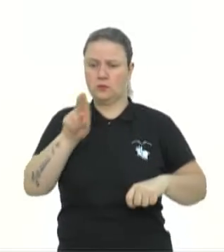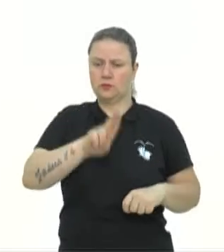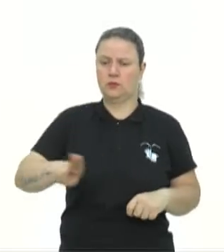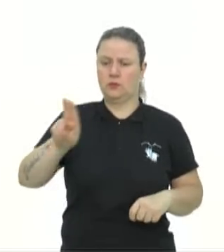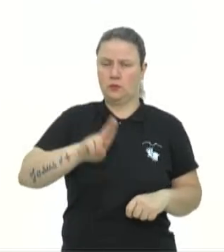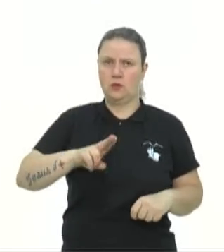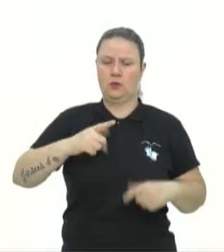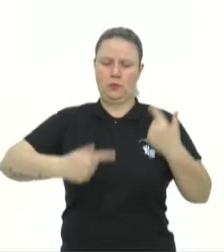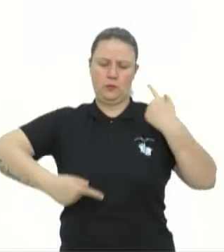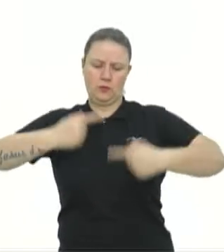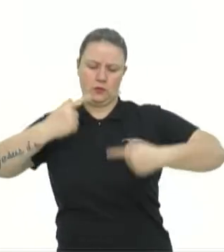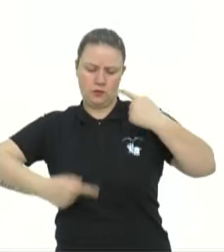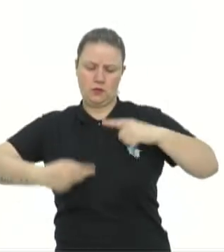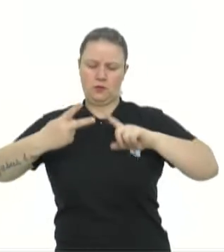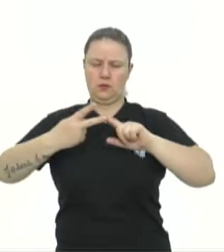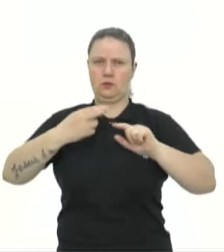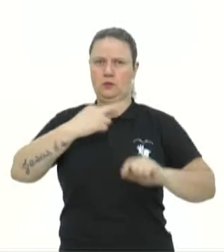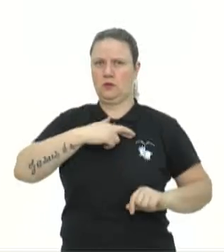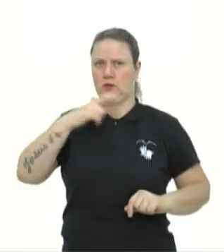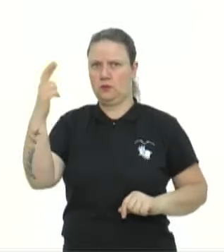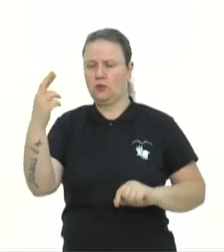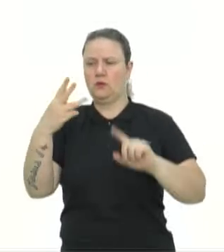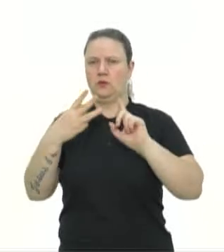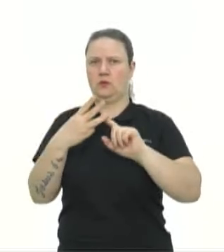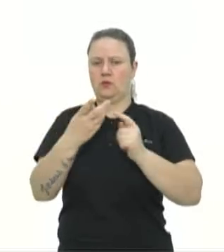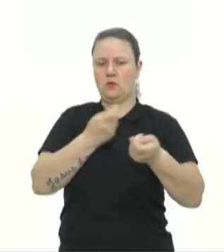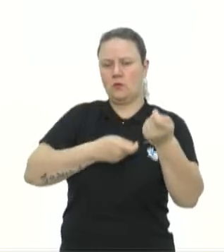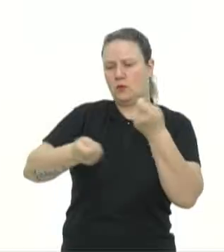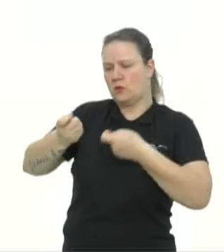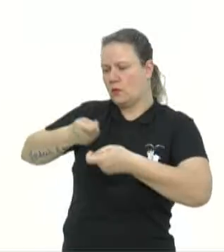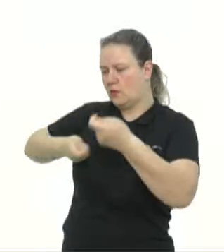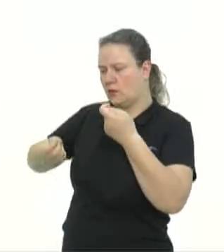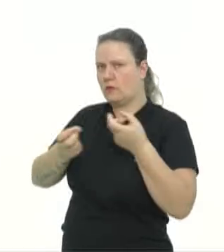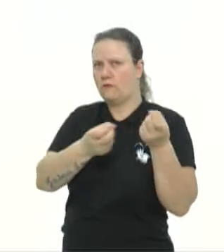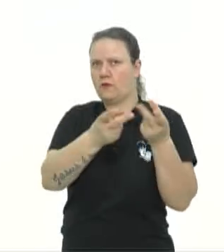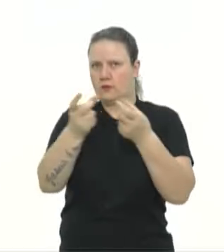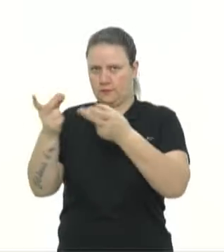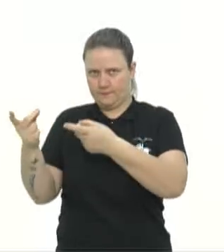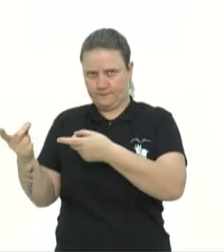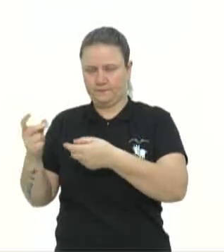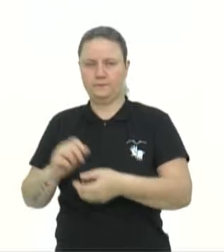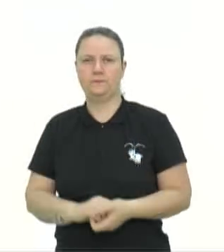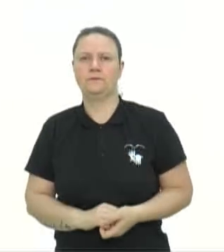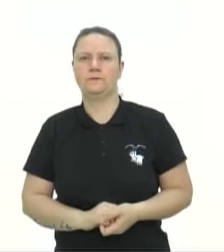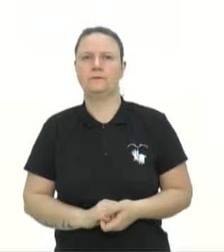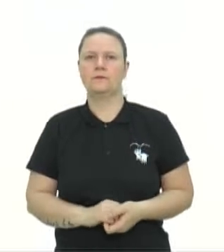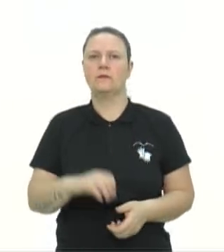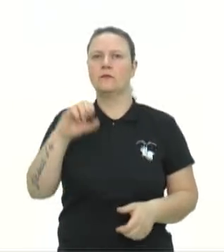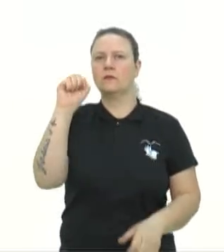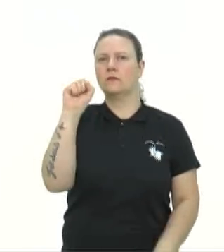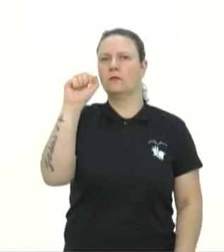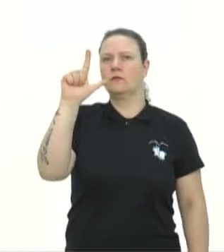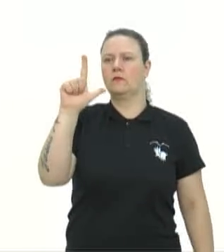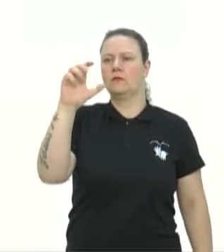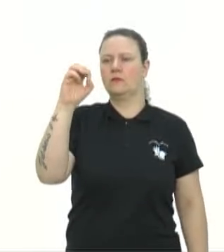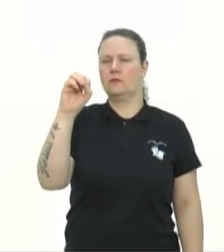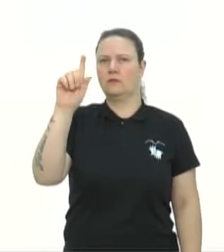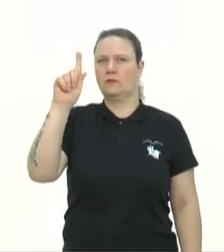como uma expressão repetitiva de uma ideia ou de um propósito. O slogan é